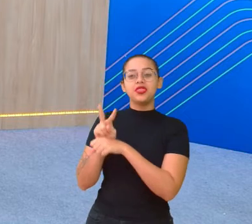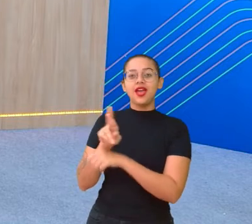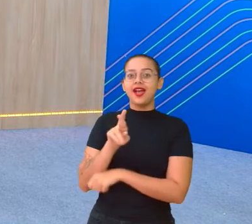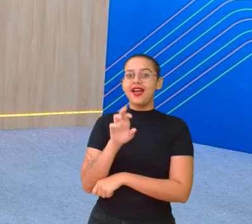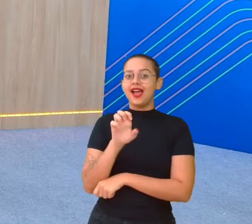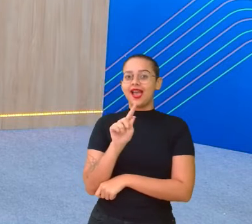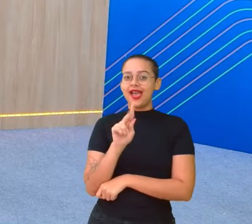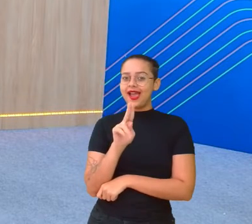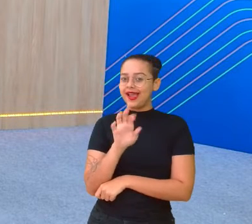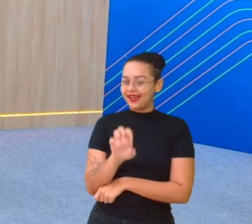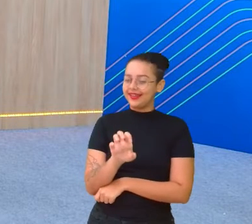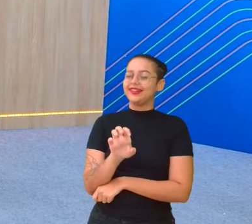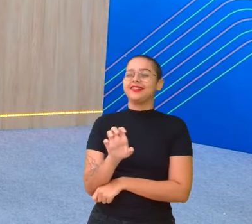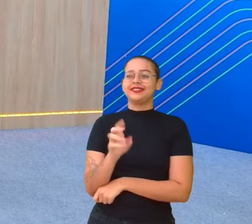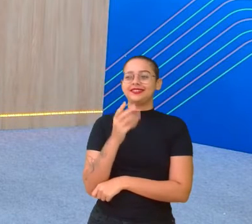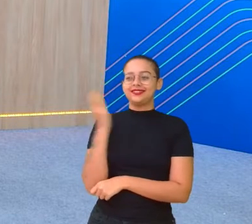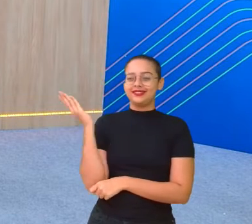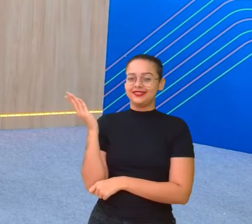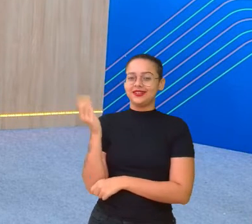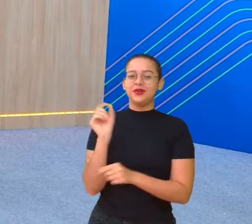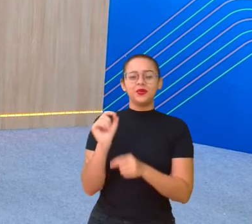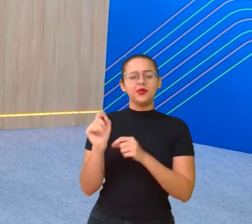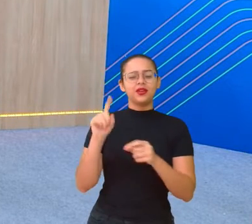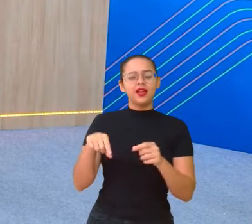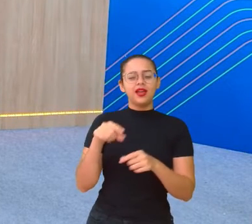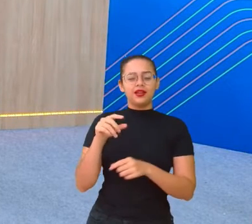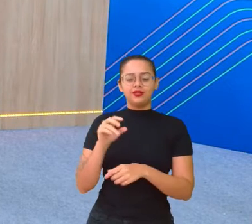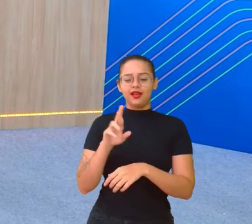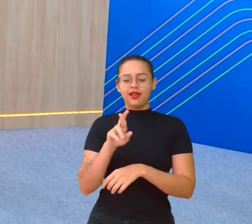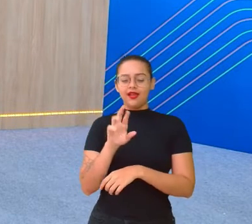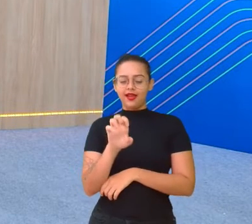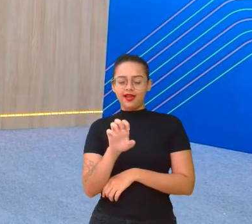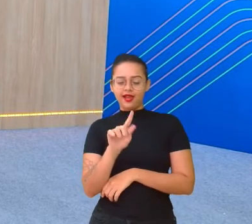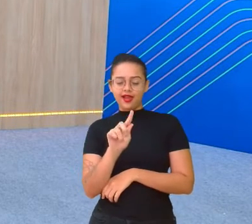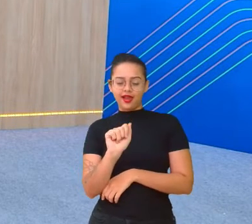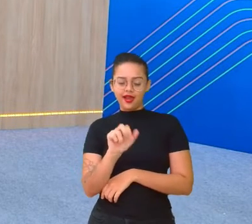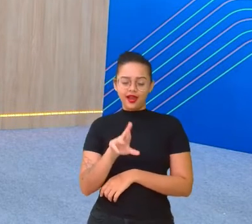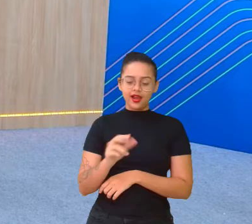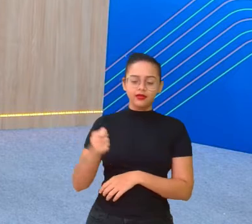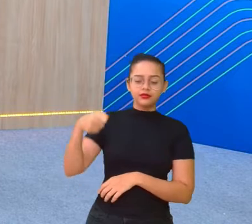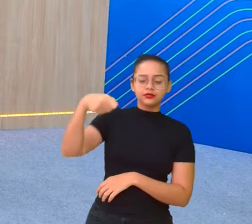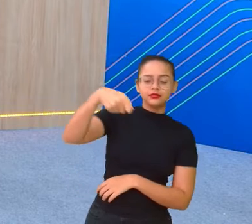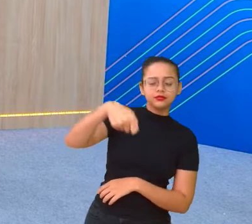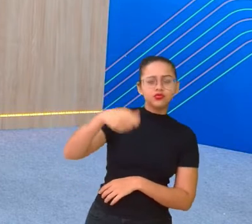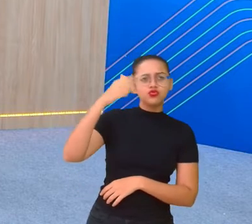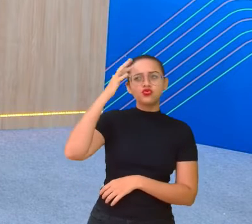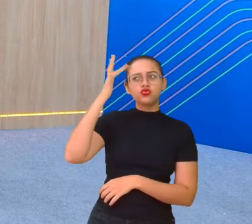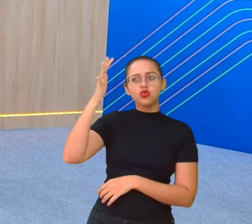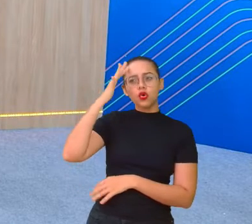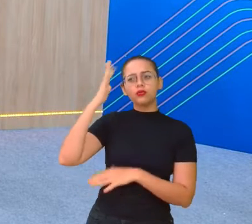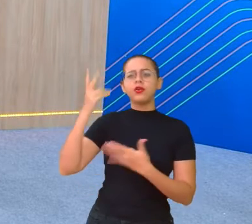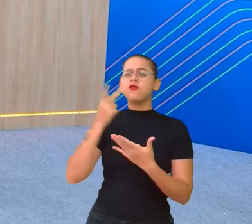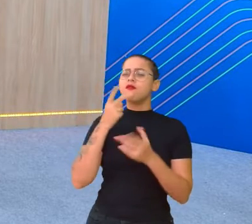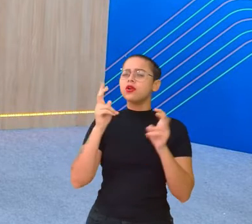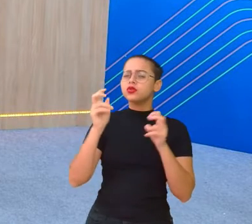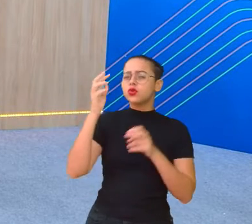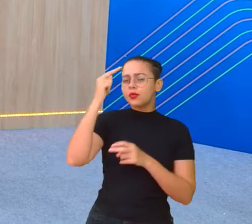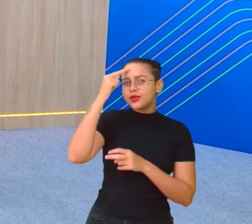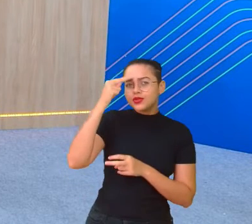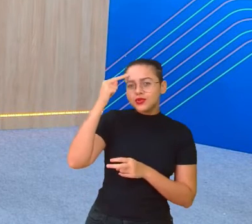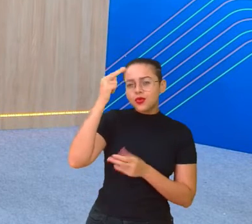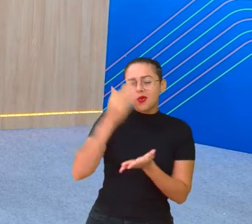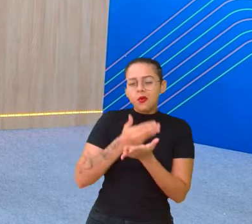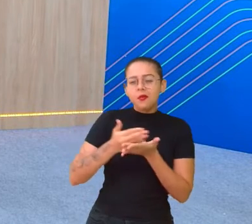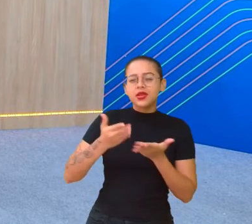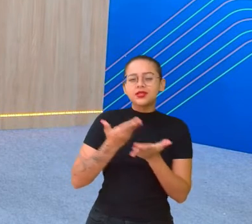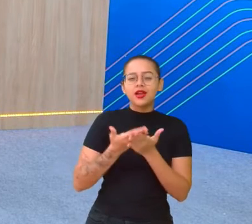falou, né? Exatamente. Como é que é isso de regar os seus sonhos? Para falar em sonhos, a gente traz, para começar essa